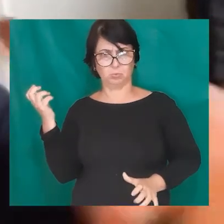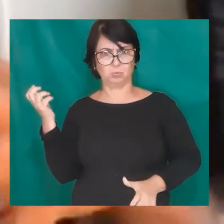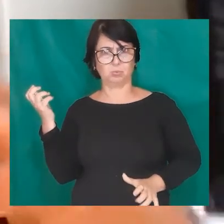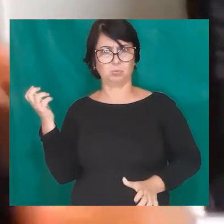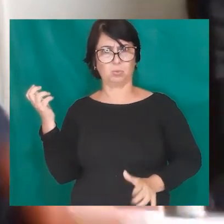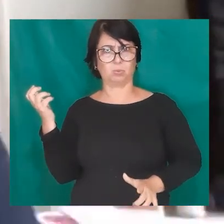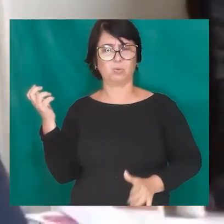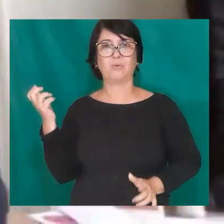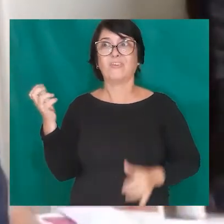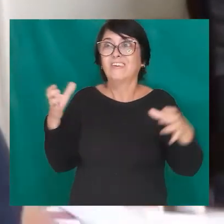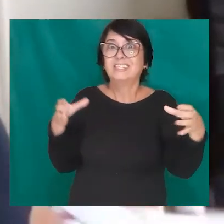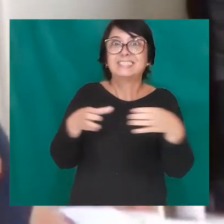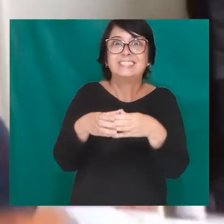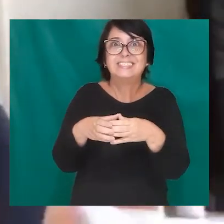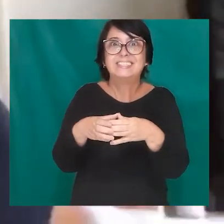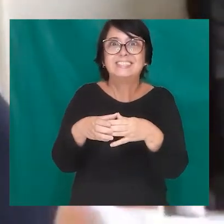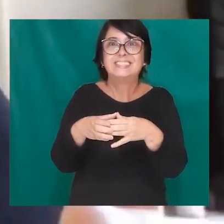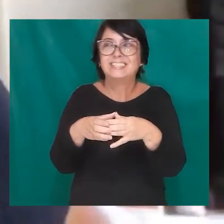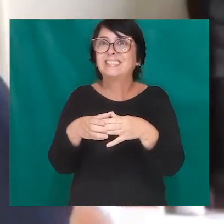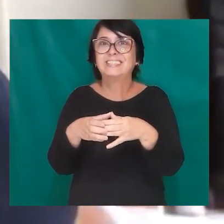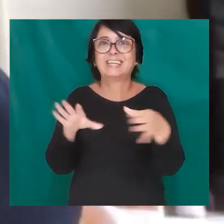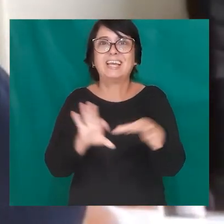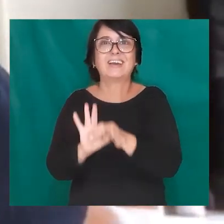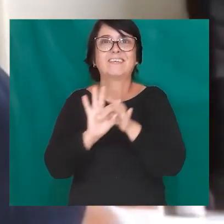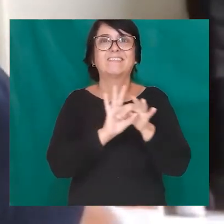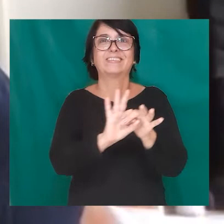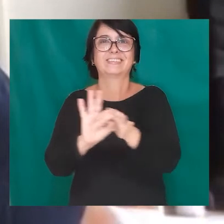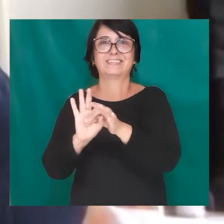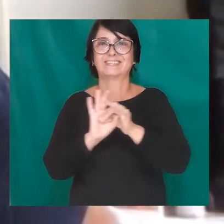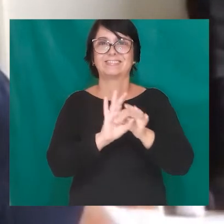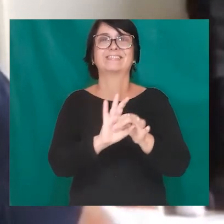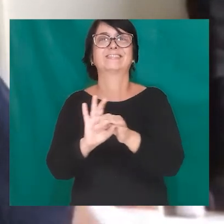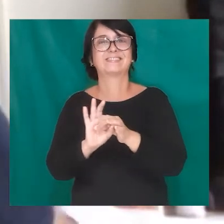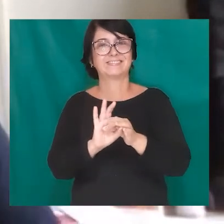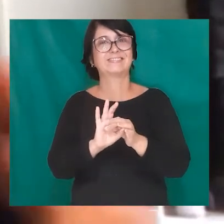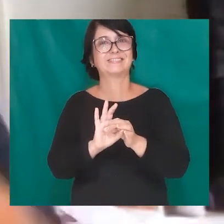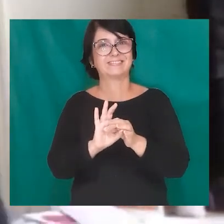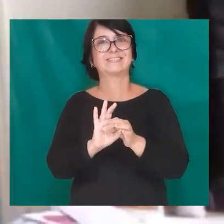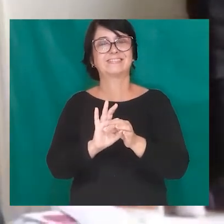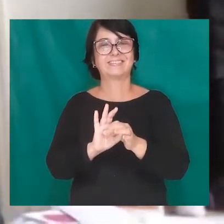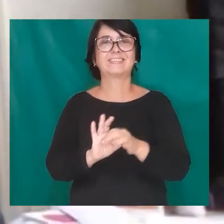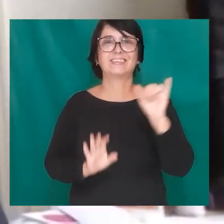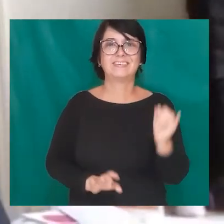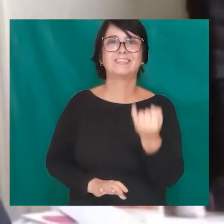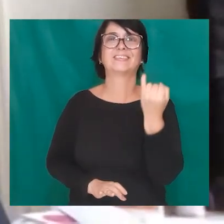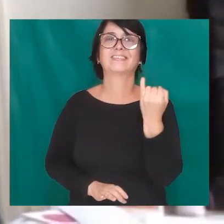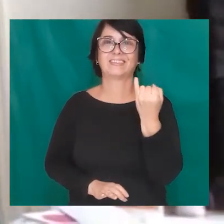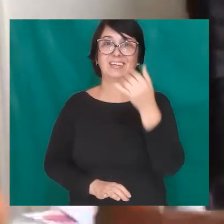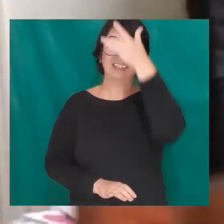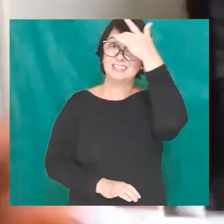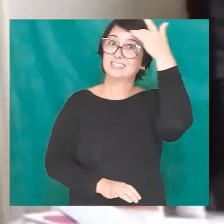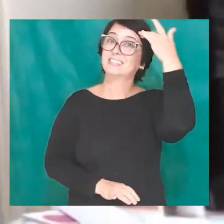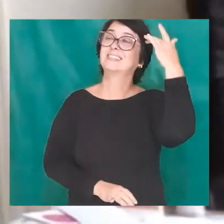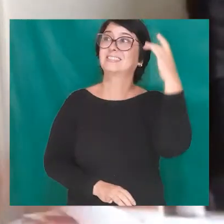aquilo se encaixa. E essa coisa que eu acho que conquista muitas pessoas também e faz as pessoas se unirem muito através da música. Os saraus que a